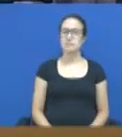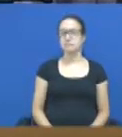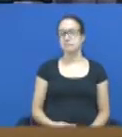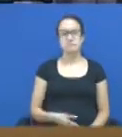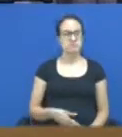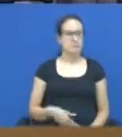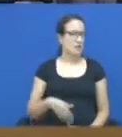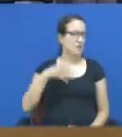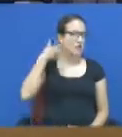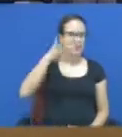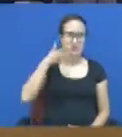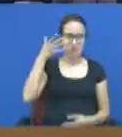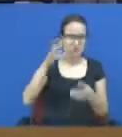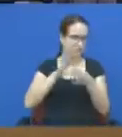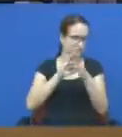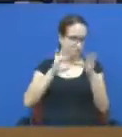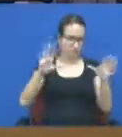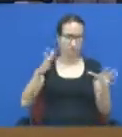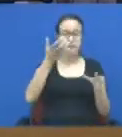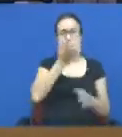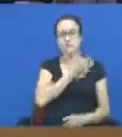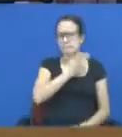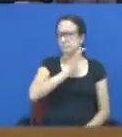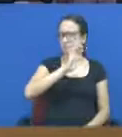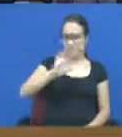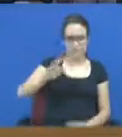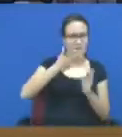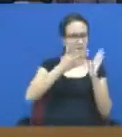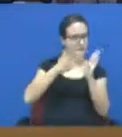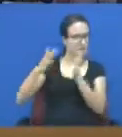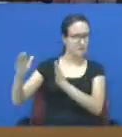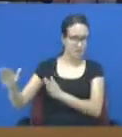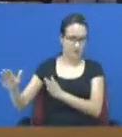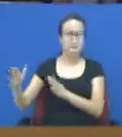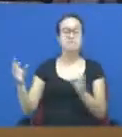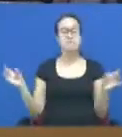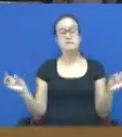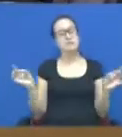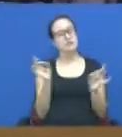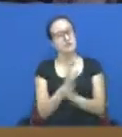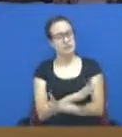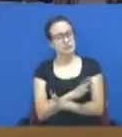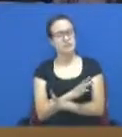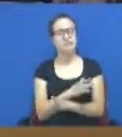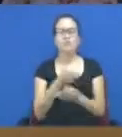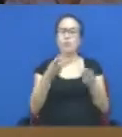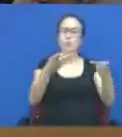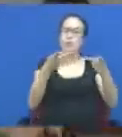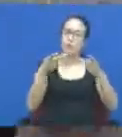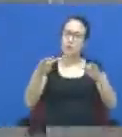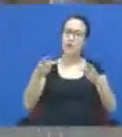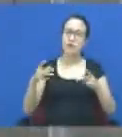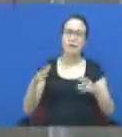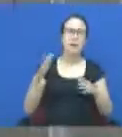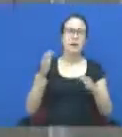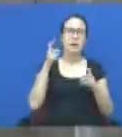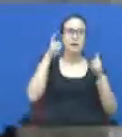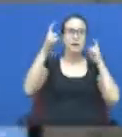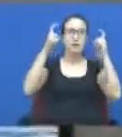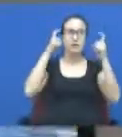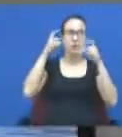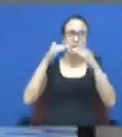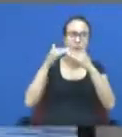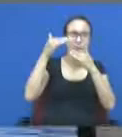Dispensados os usos da palavra, a presidência encerra os trabalhos convocando os senhores vereadores para a próxima sessão ordinária a realizar-se no dia 3 de